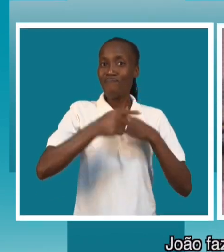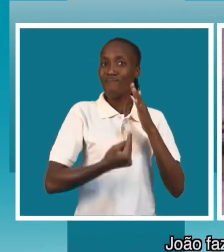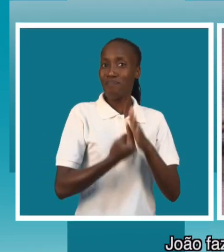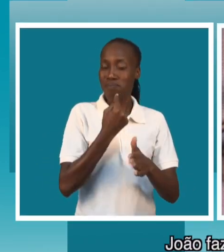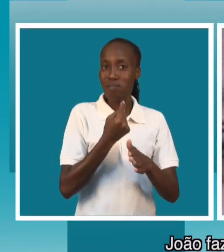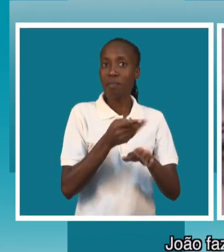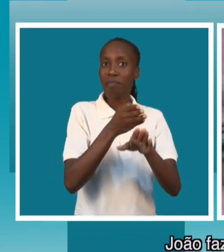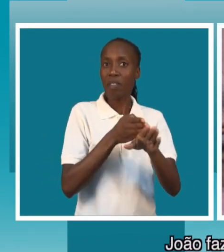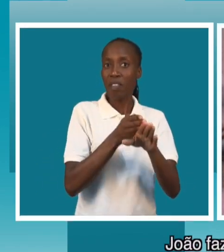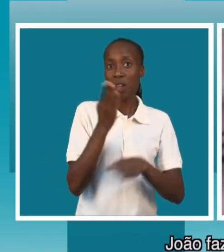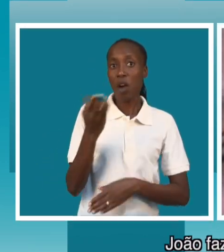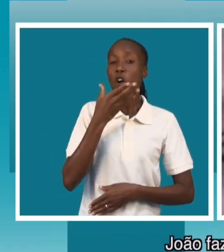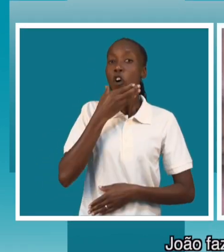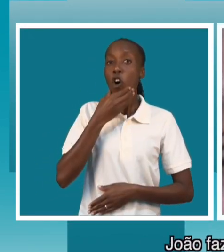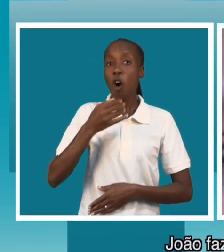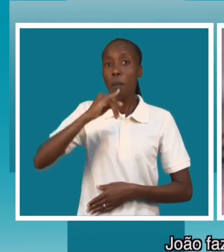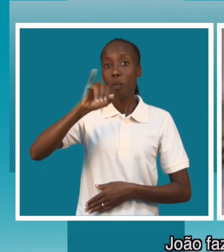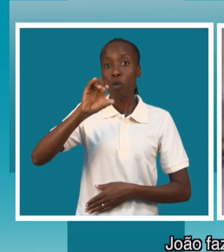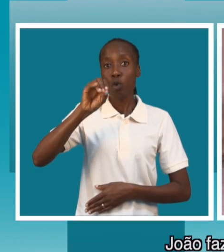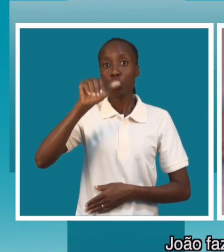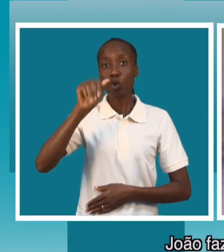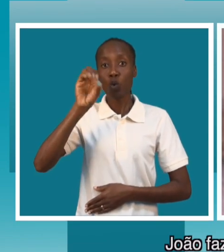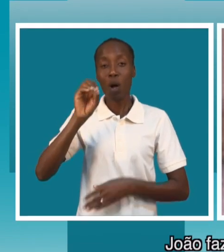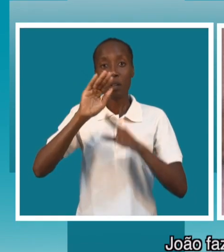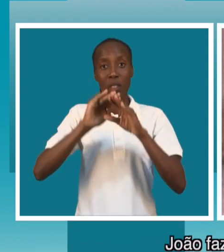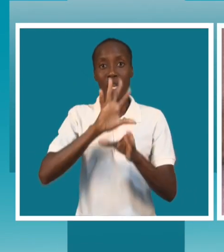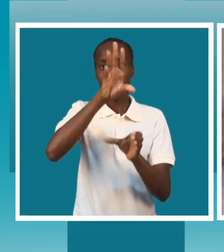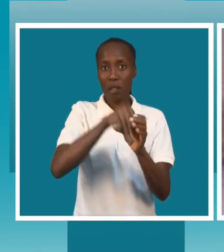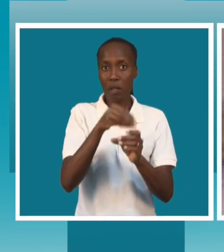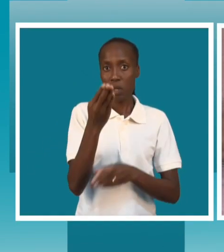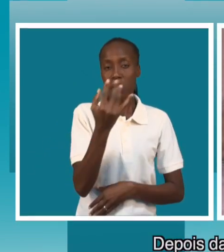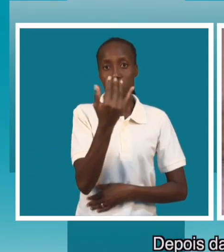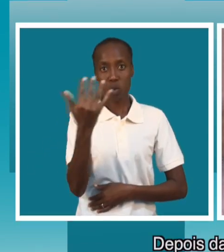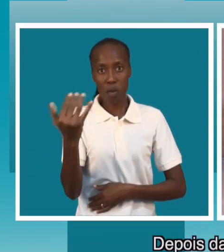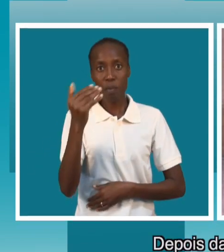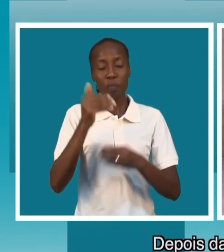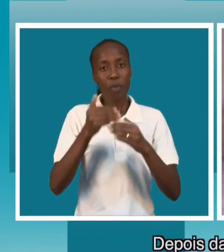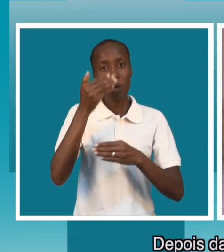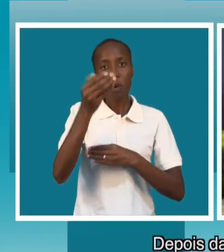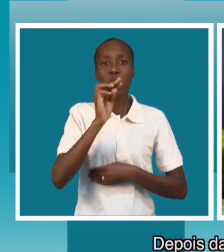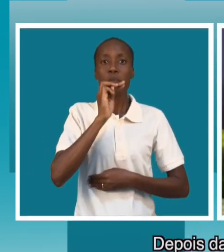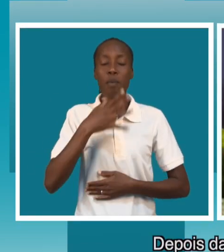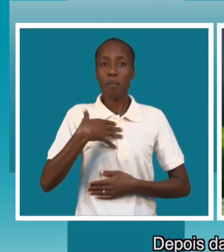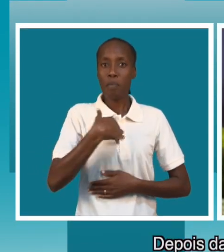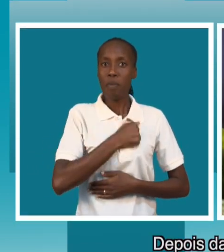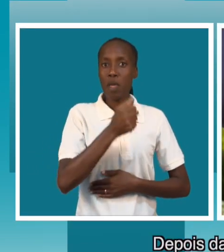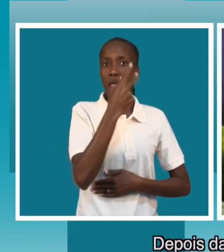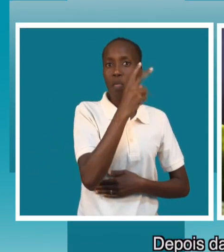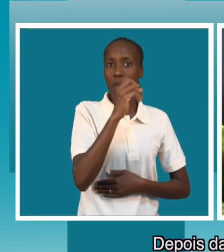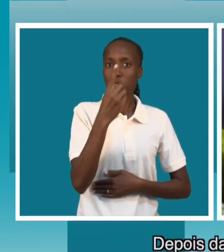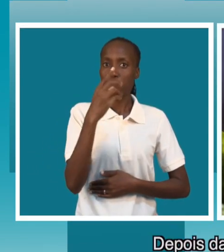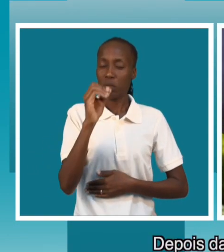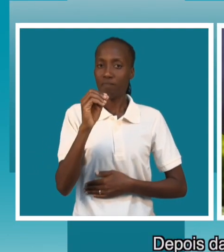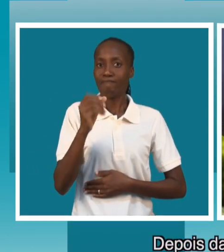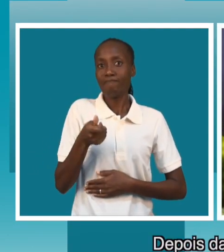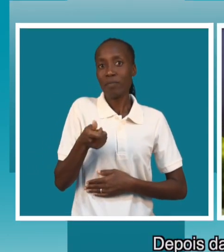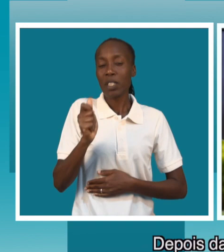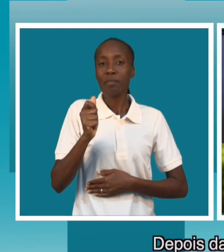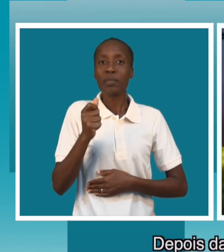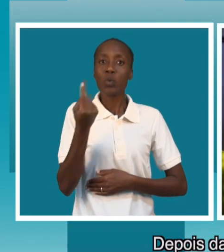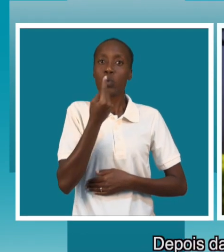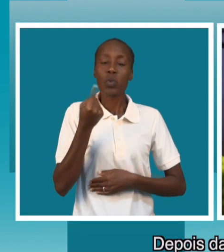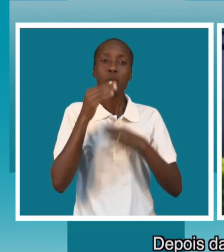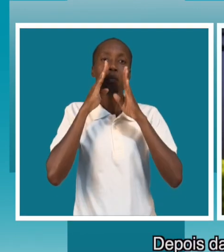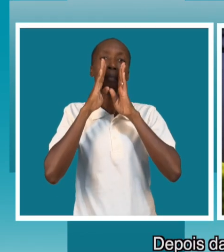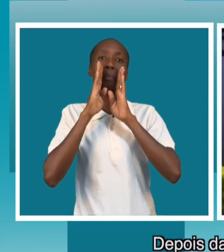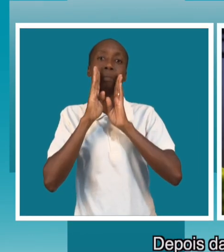João faz parte dessa estatística. Depois da morte da mãe em 2010, desenvolveu uma tristeza